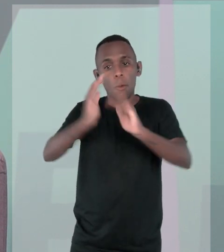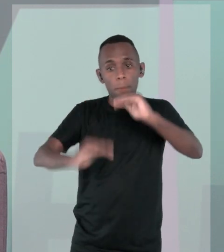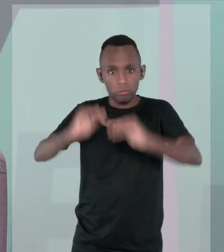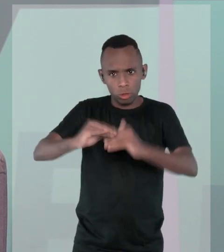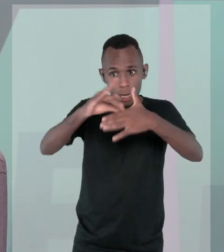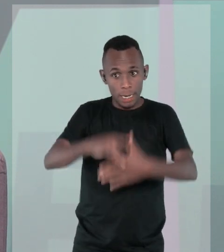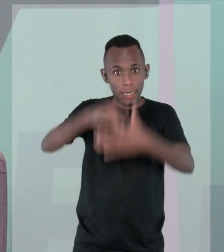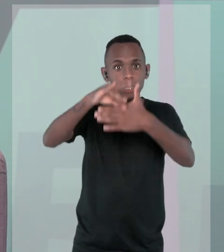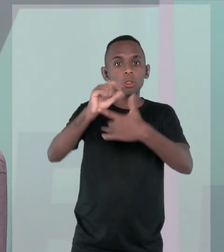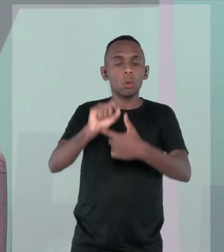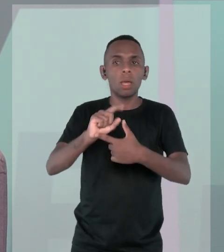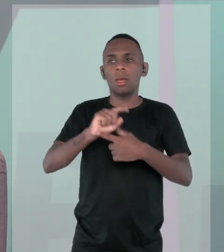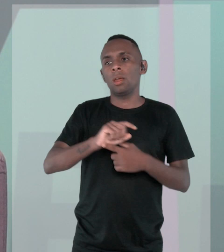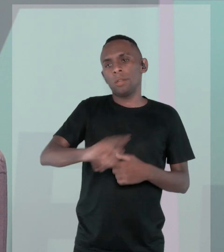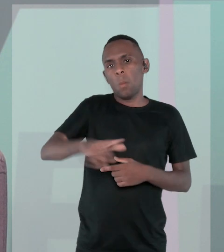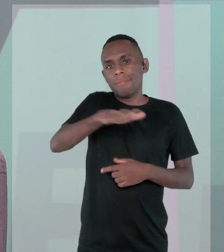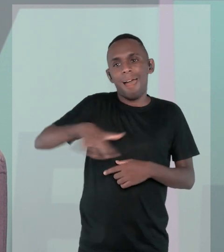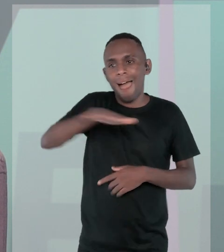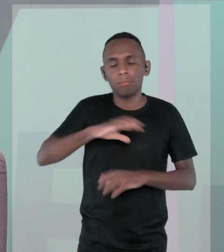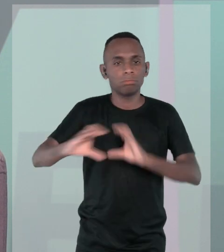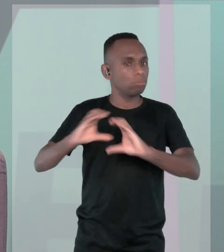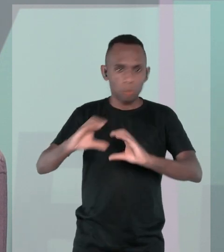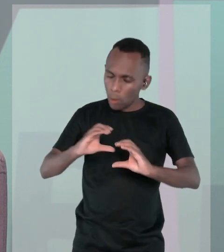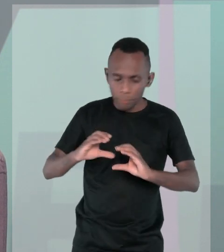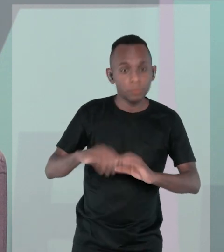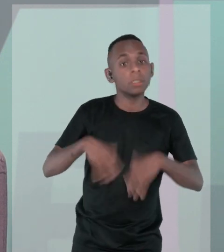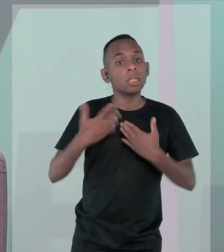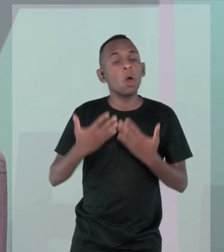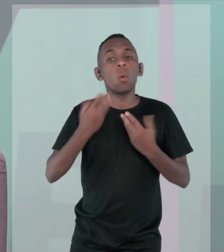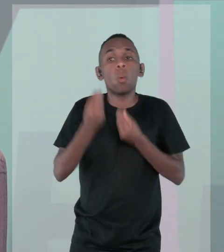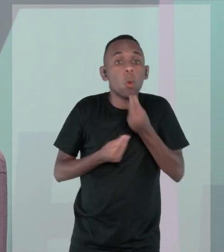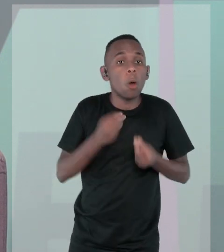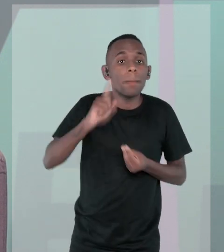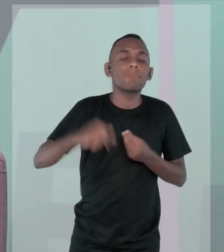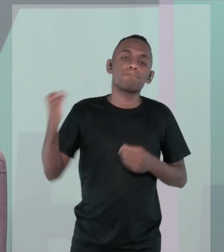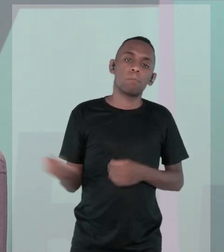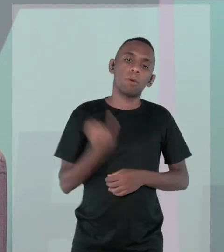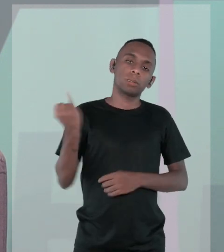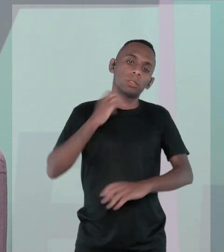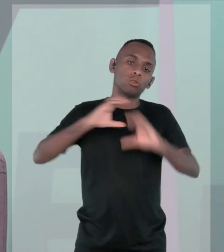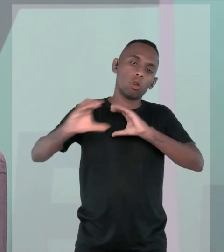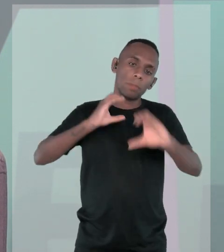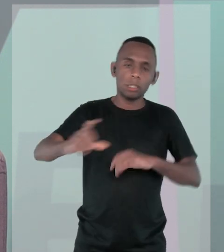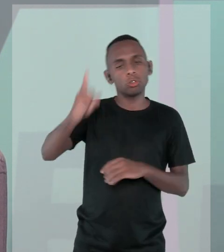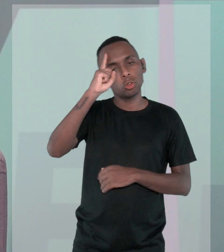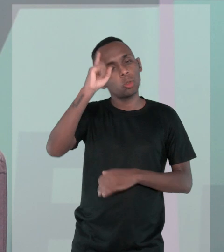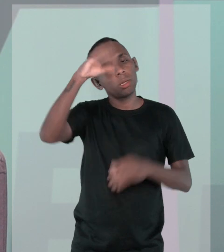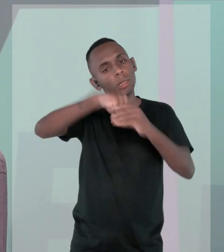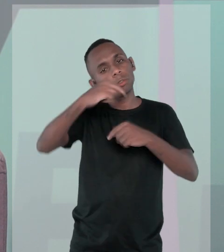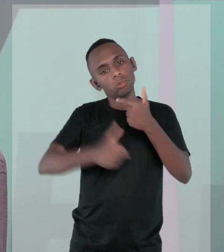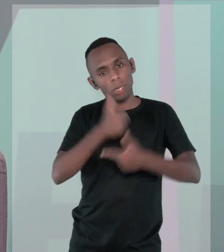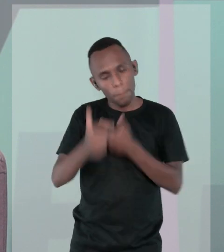principalmente lideranças, que não são da área de comunicação, o quão importante a comunicação é para a sua rotina no